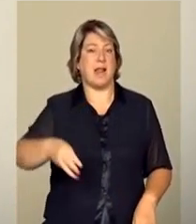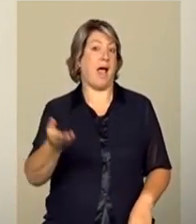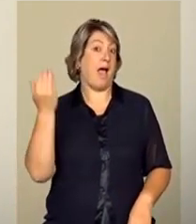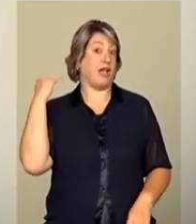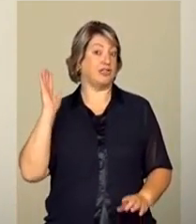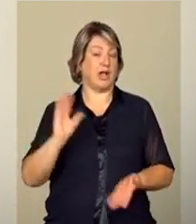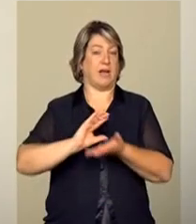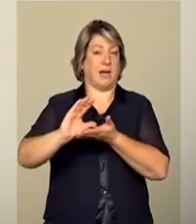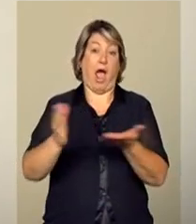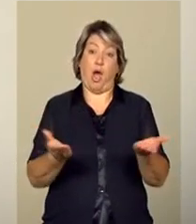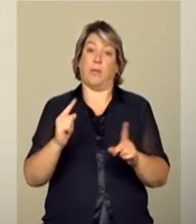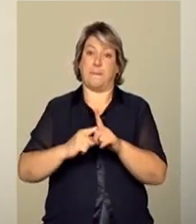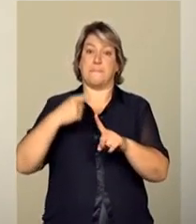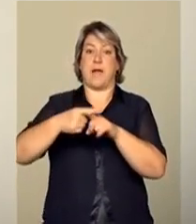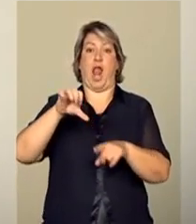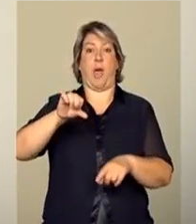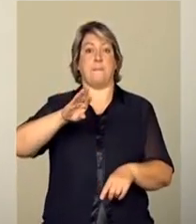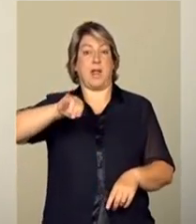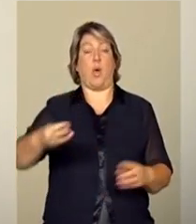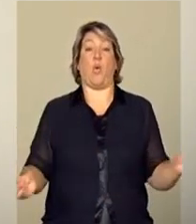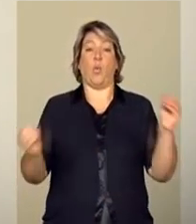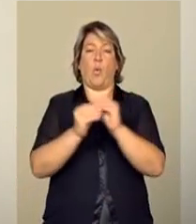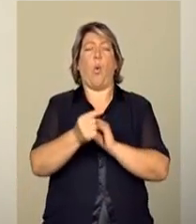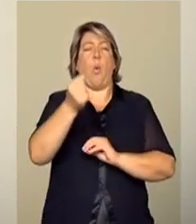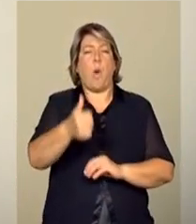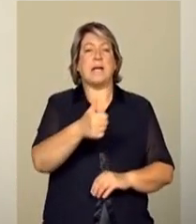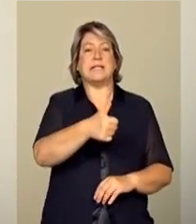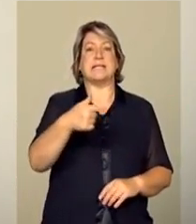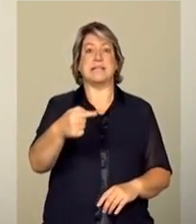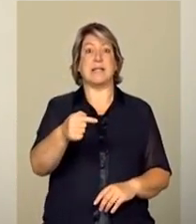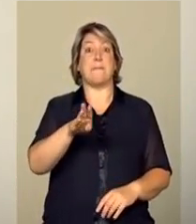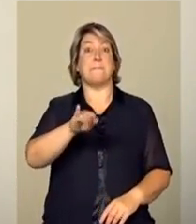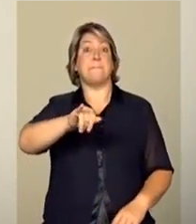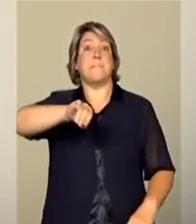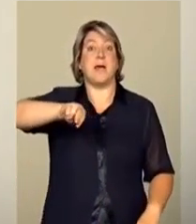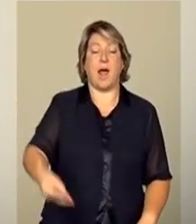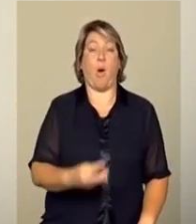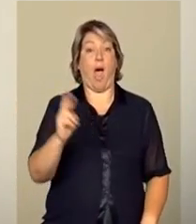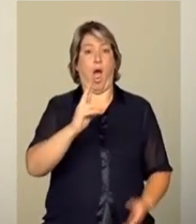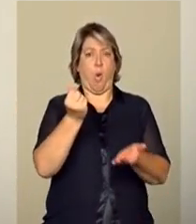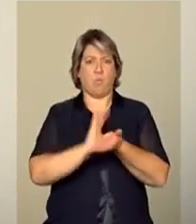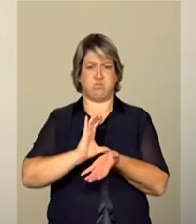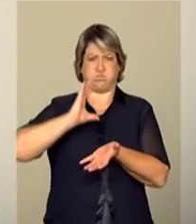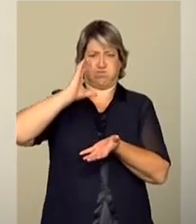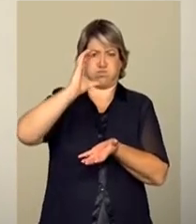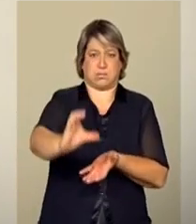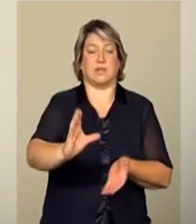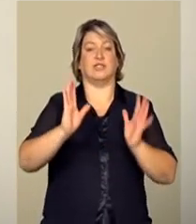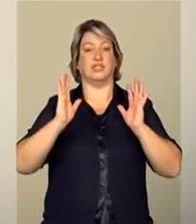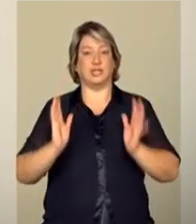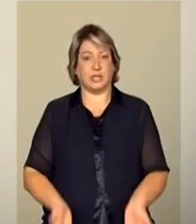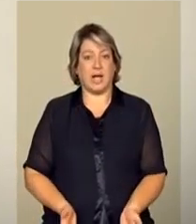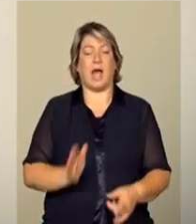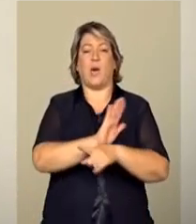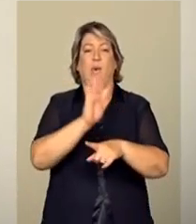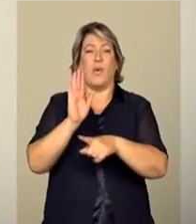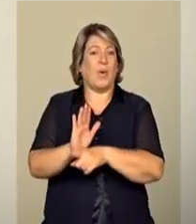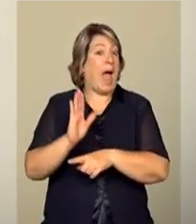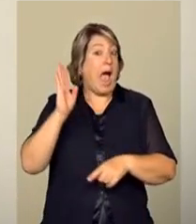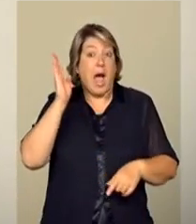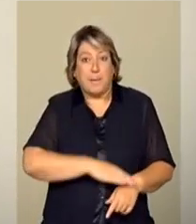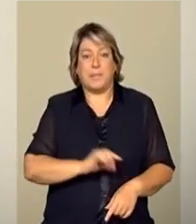já liberados totalizando portanto quase R 17 bilhões de reais que são destinados ao enfrentamento